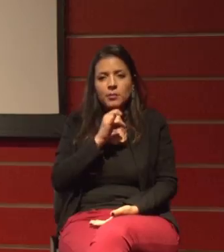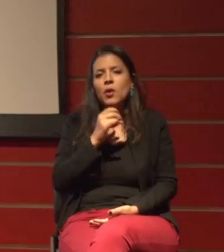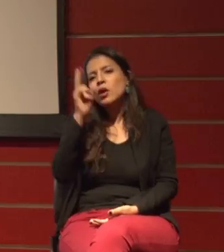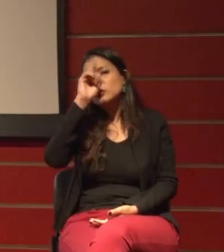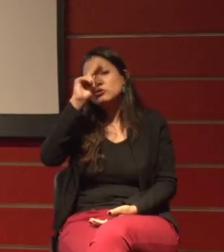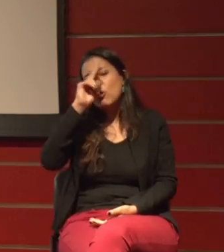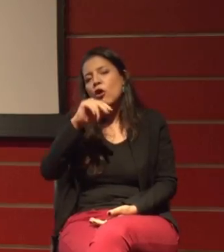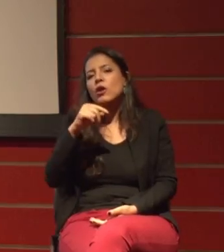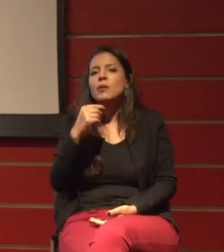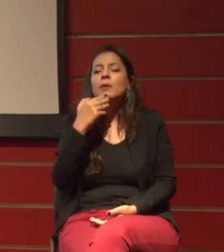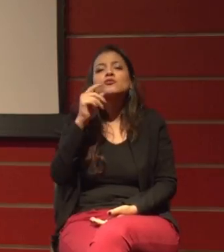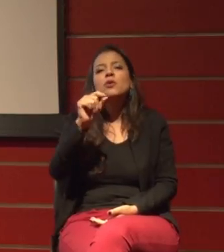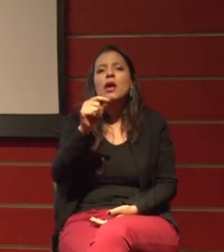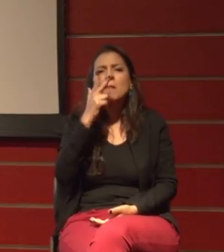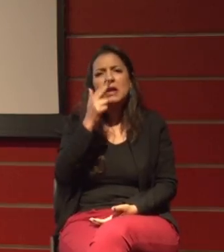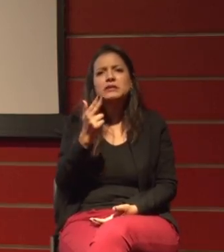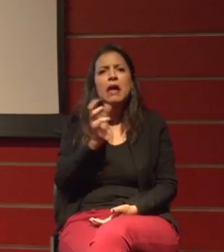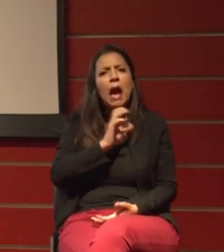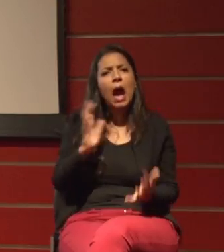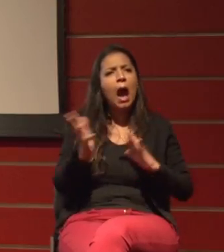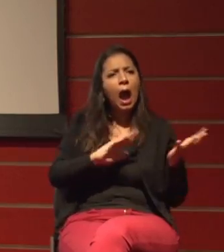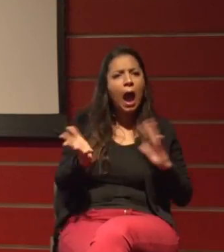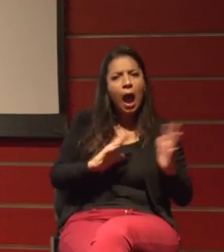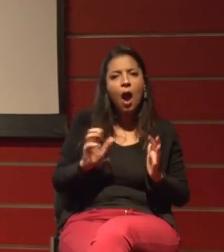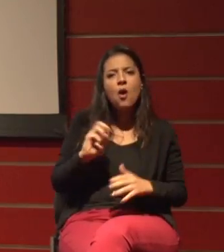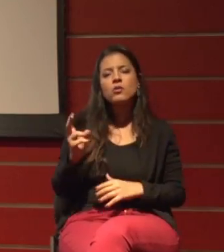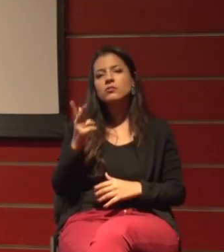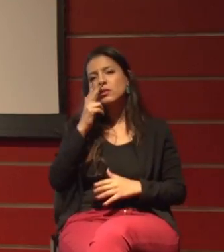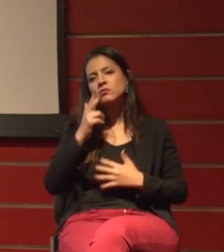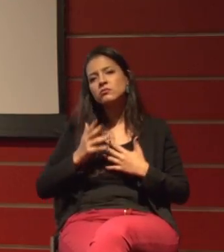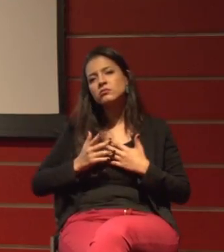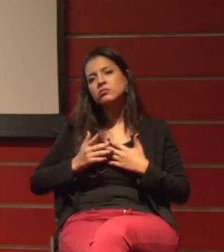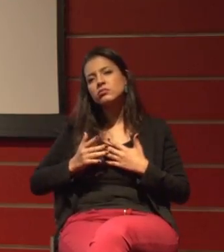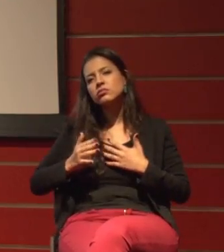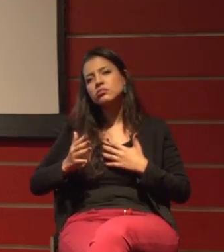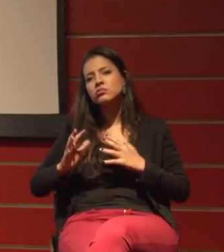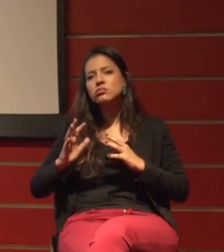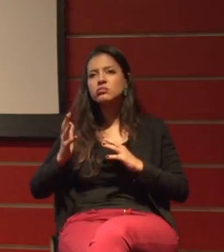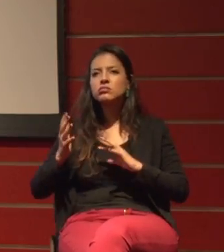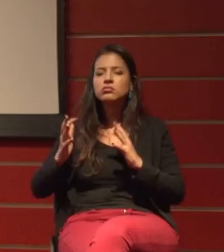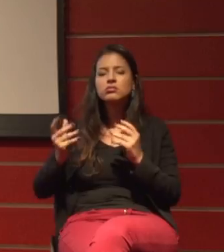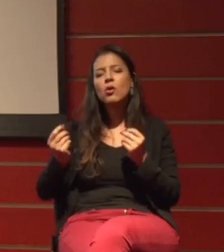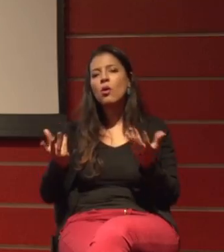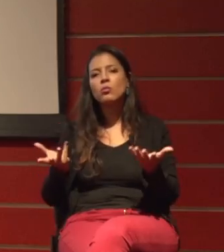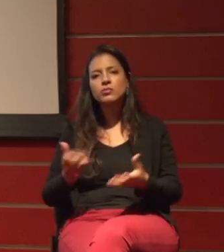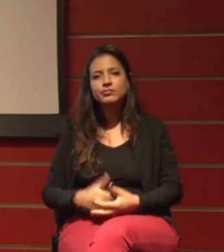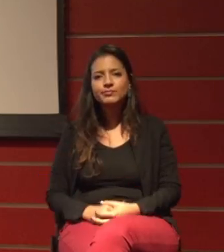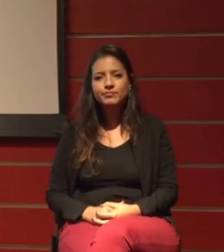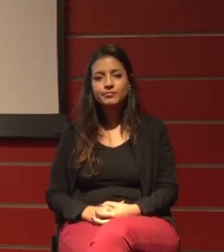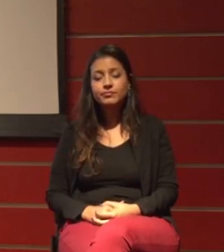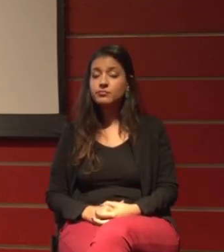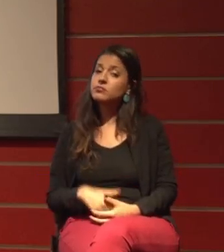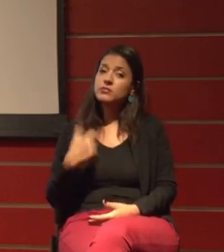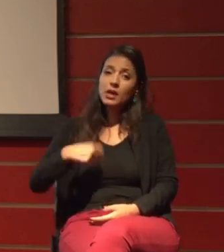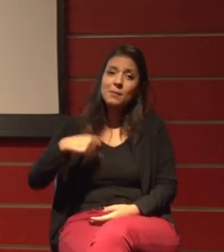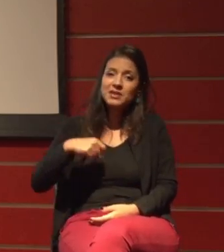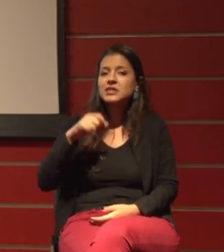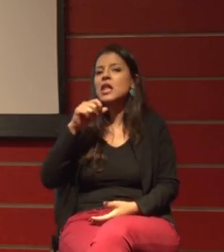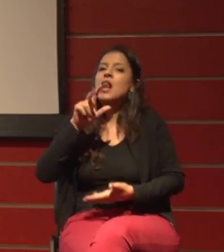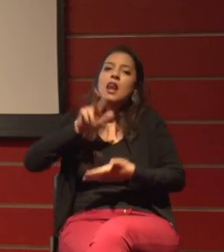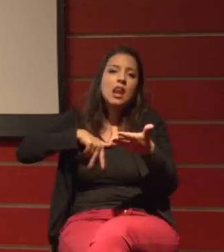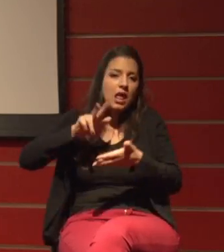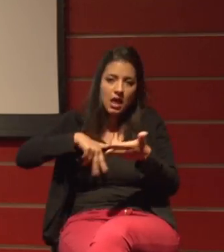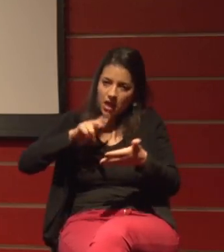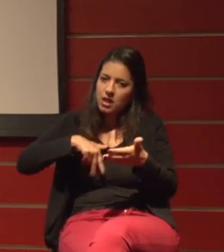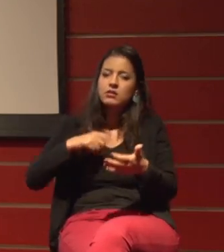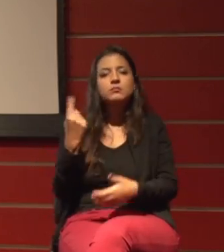pá pá pá ou ela pede algo que vá mais lento e e pá agora é ler testando primeiro